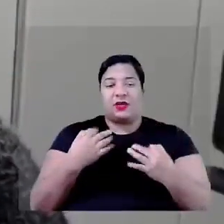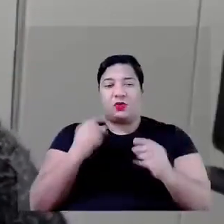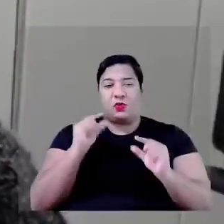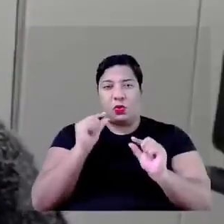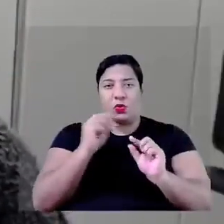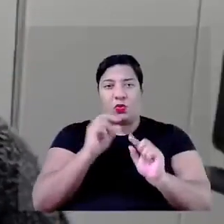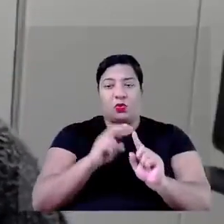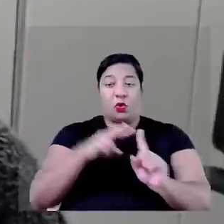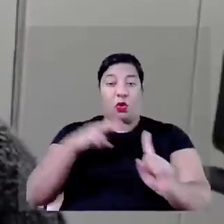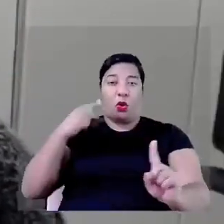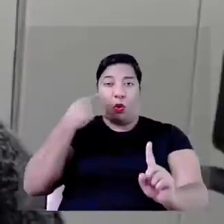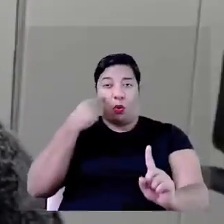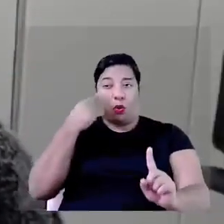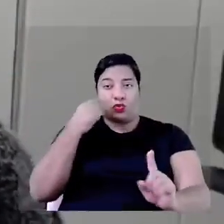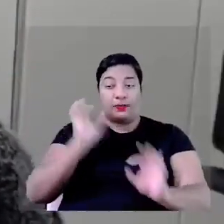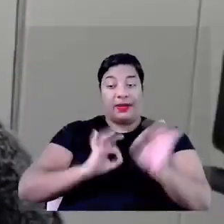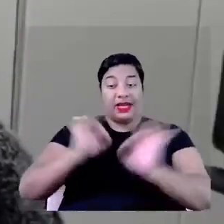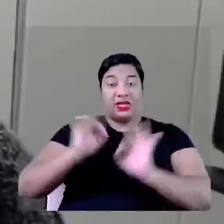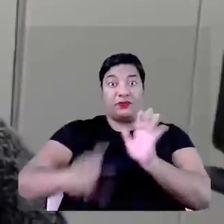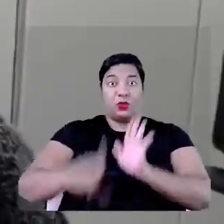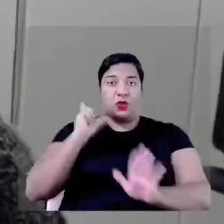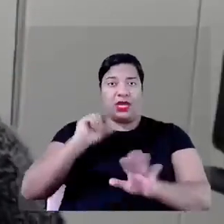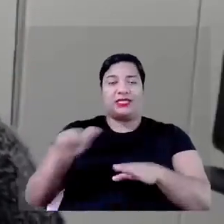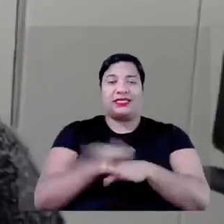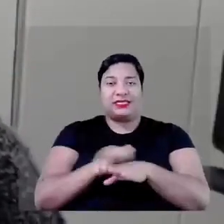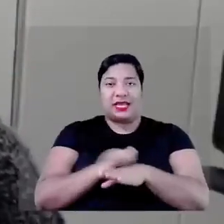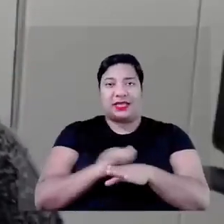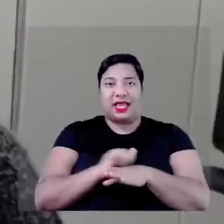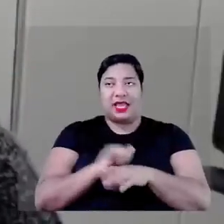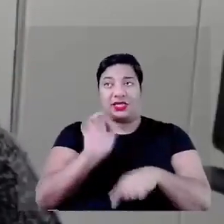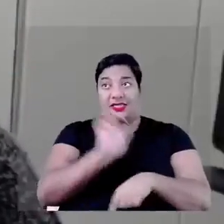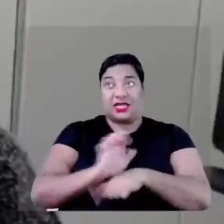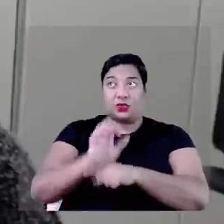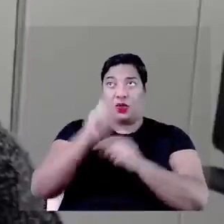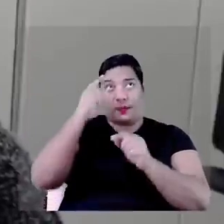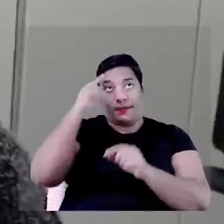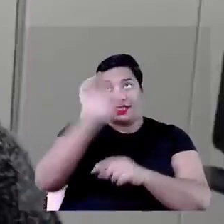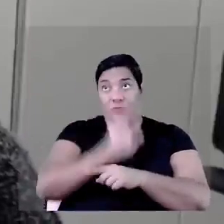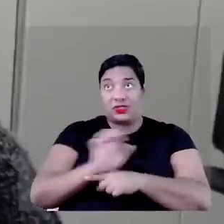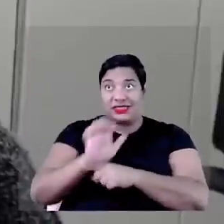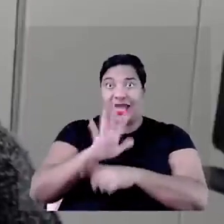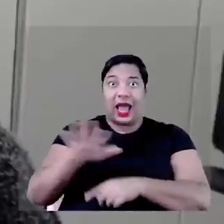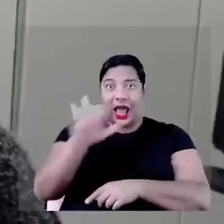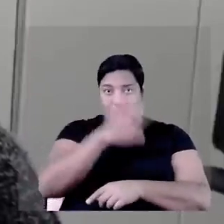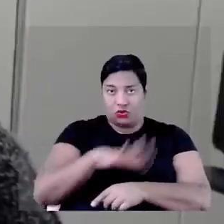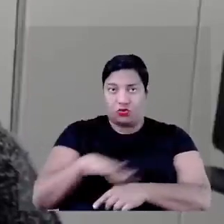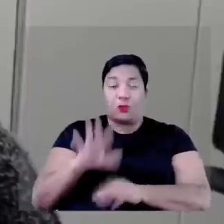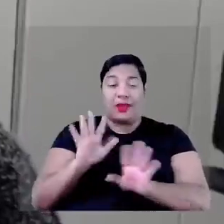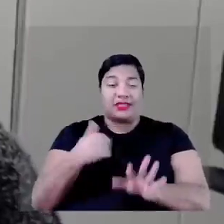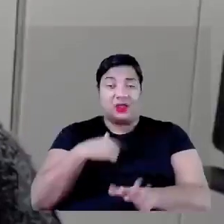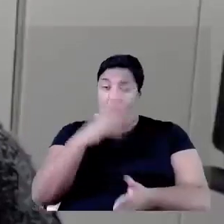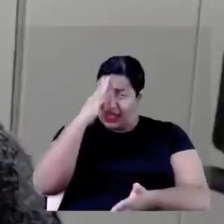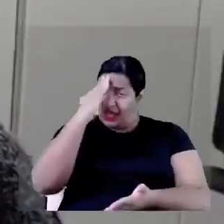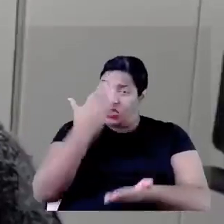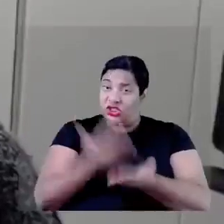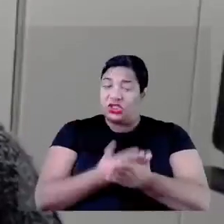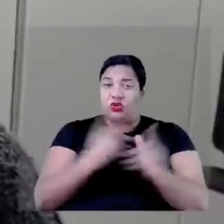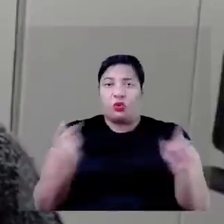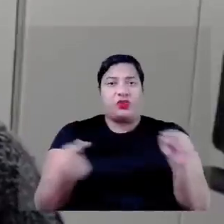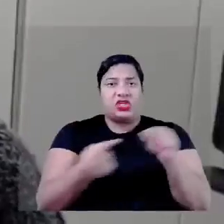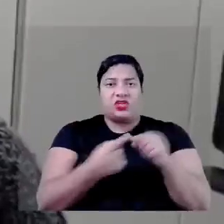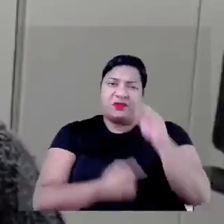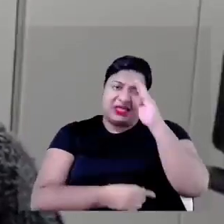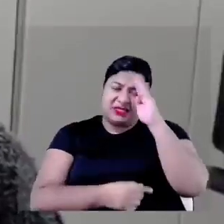planejamento estratégico sob uma ótica estadual, mas eu acredito que o principal objetivo de conversas